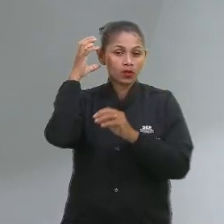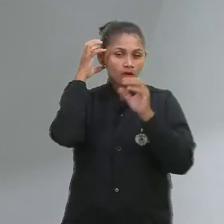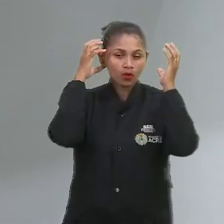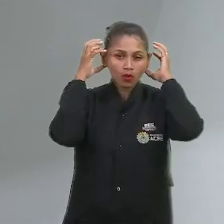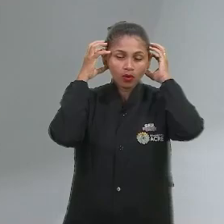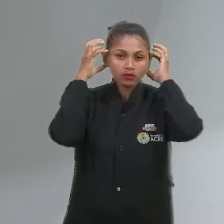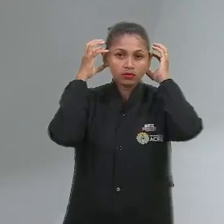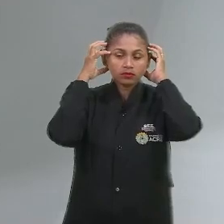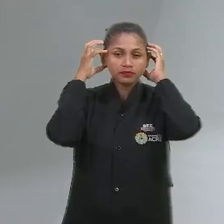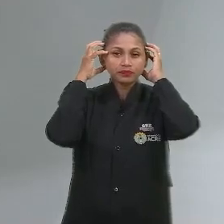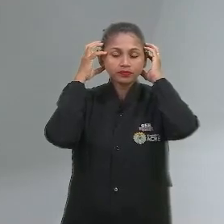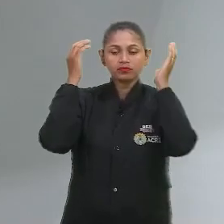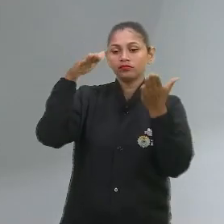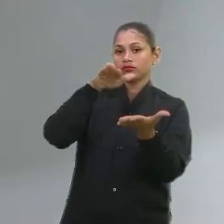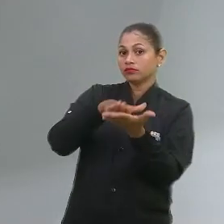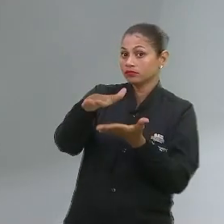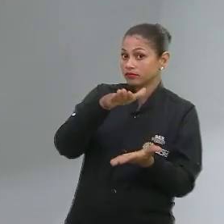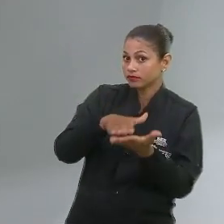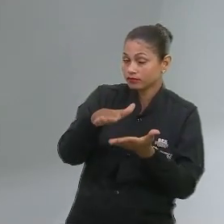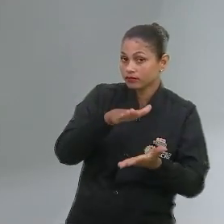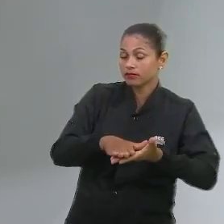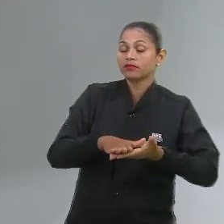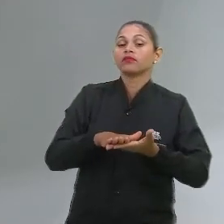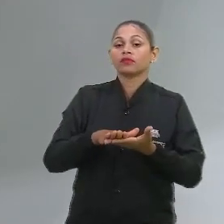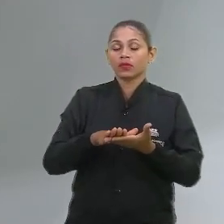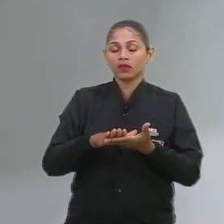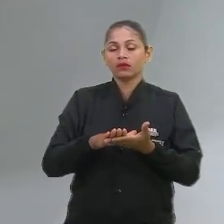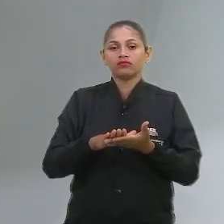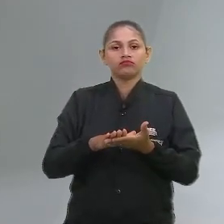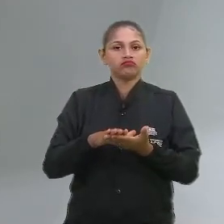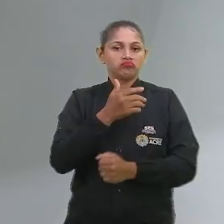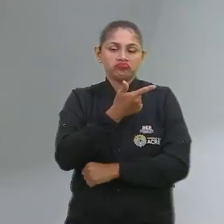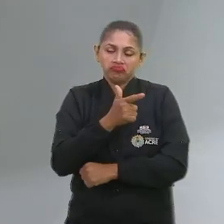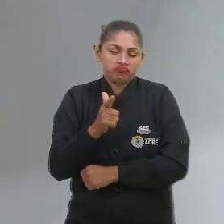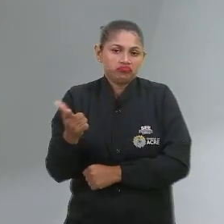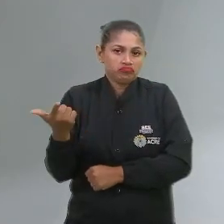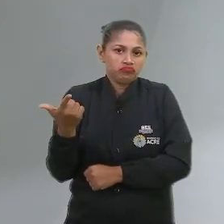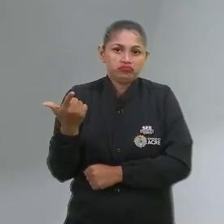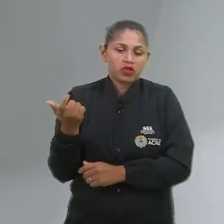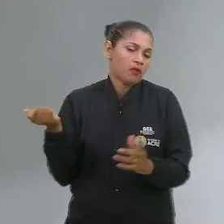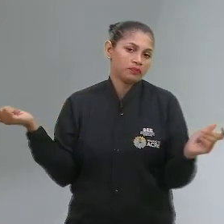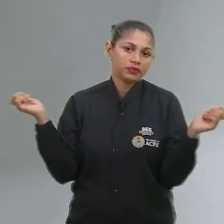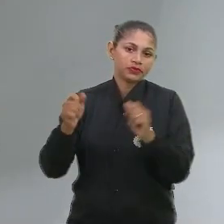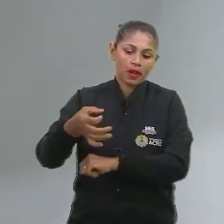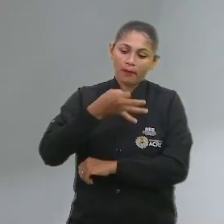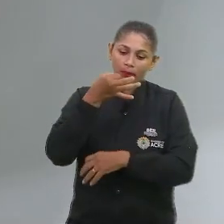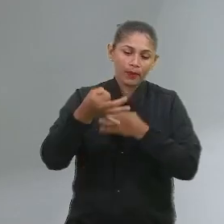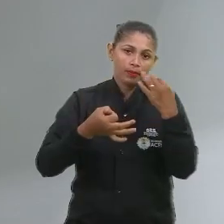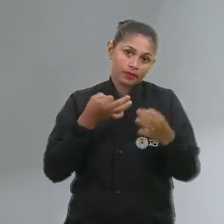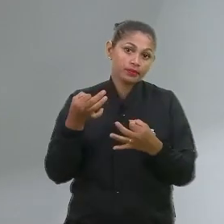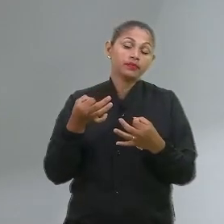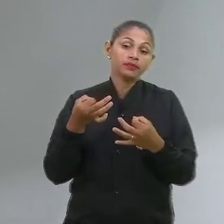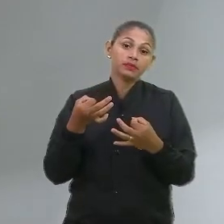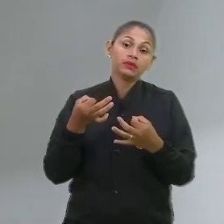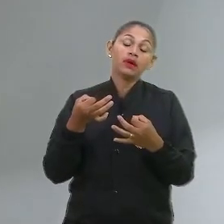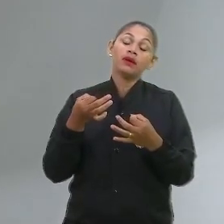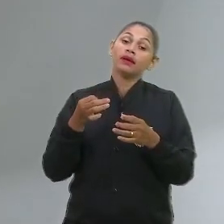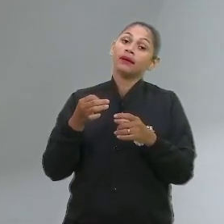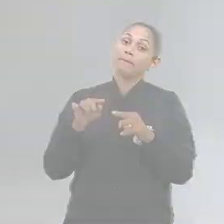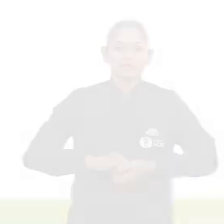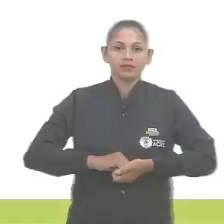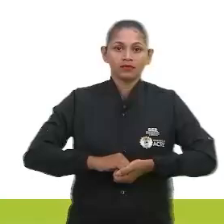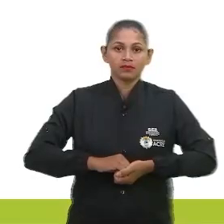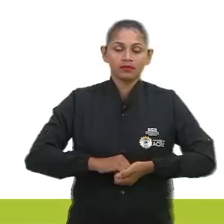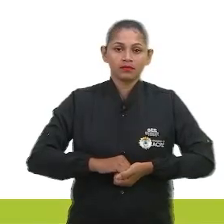jornal impresso, você não tem a opção, a possibilidade de opinar sobre aquilo. E as redes sociais trazem essa